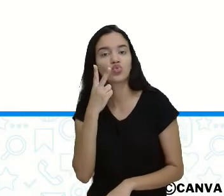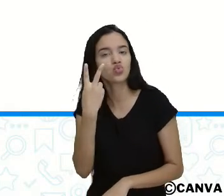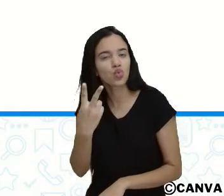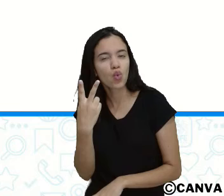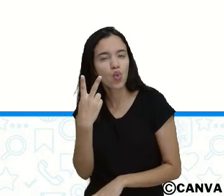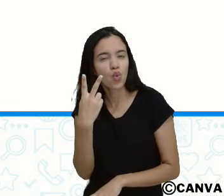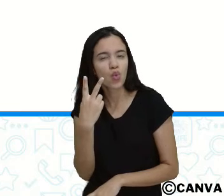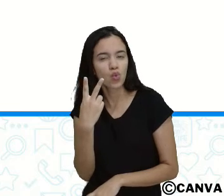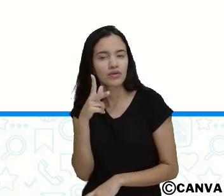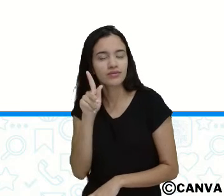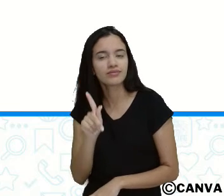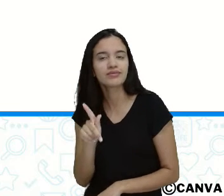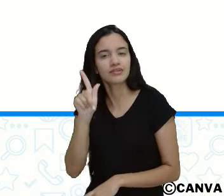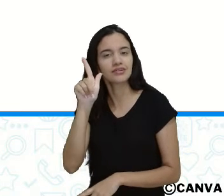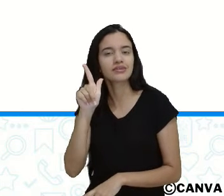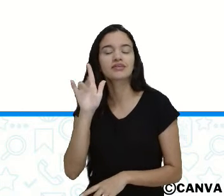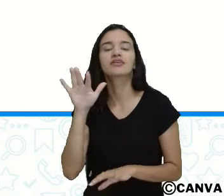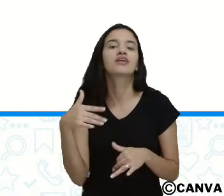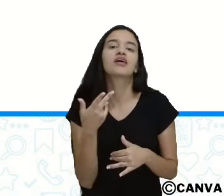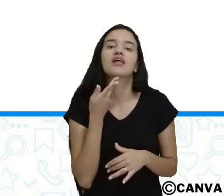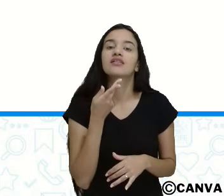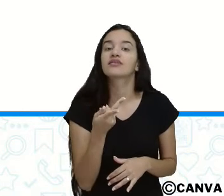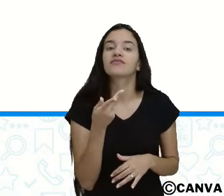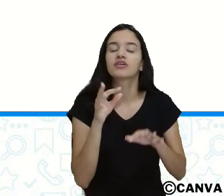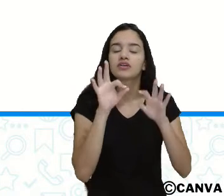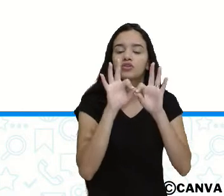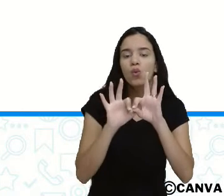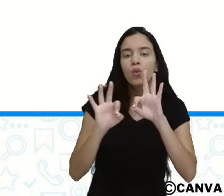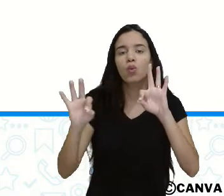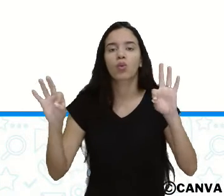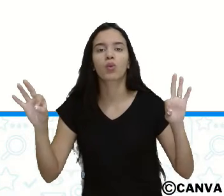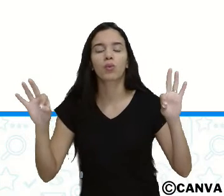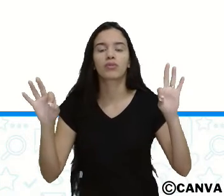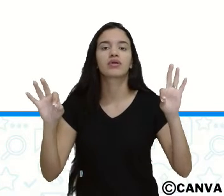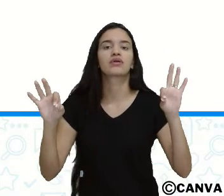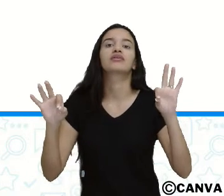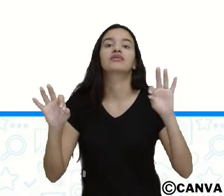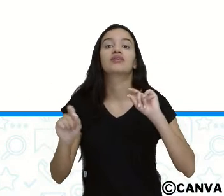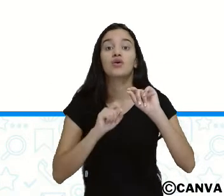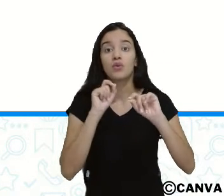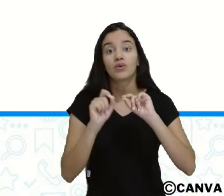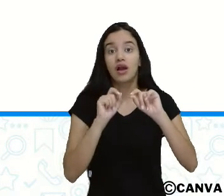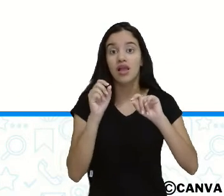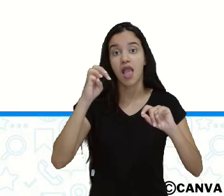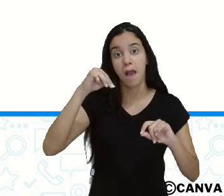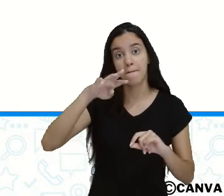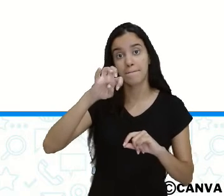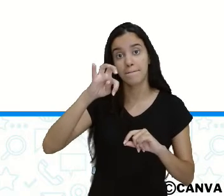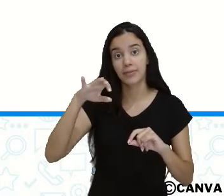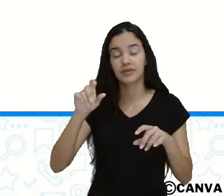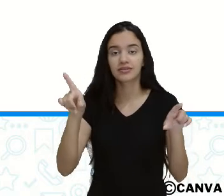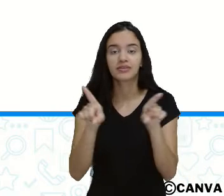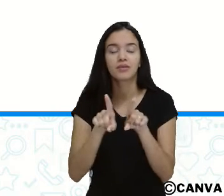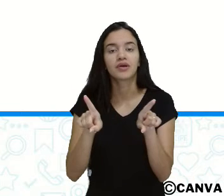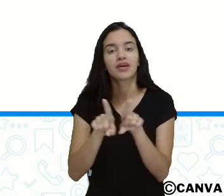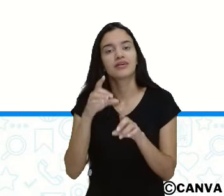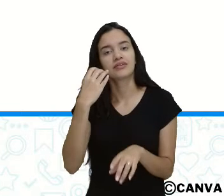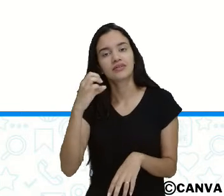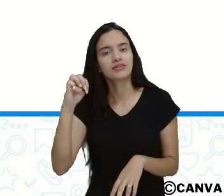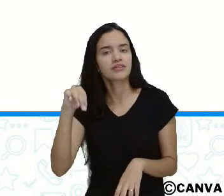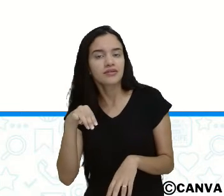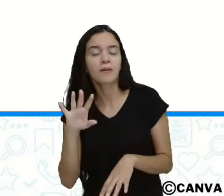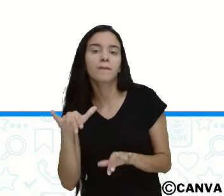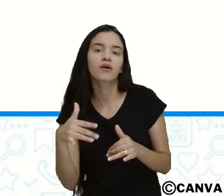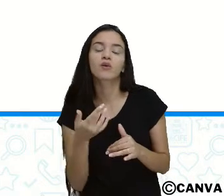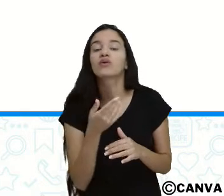de comprimento, a gente está falando, né, em relação aí a metros e a centímetros. Quando a gente fala